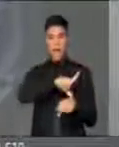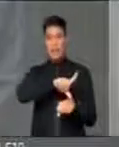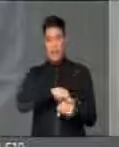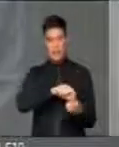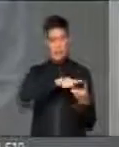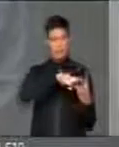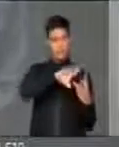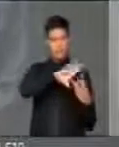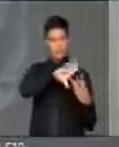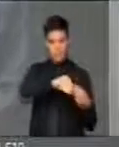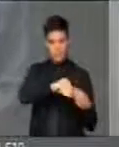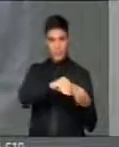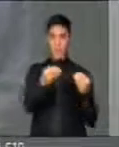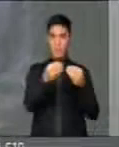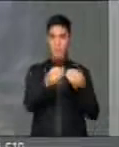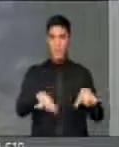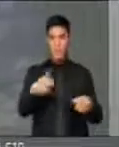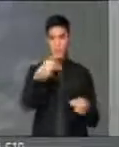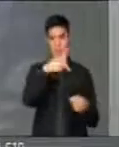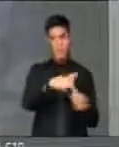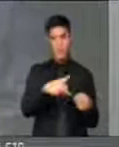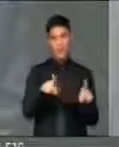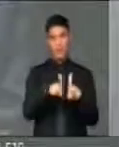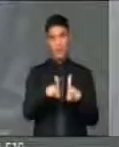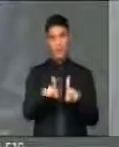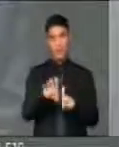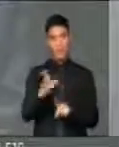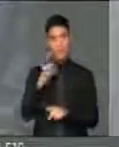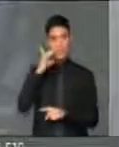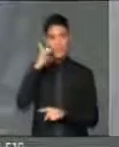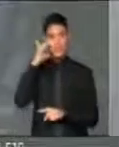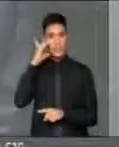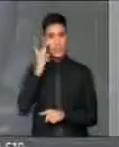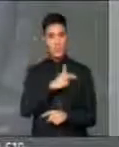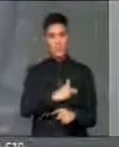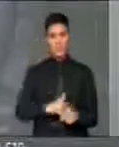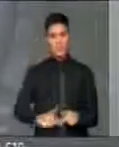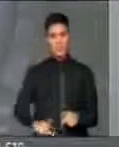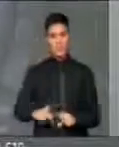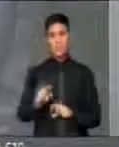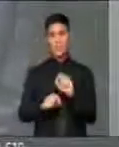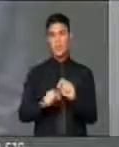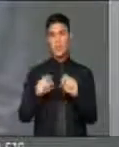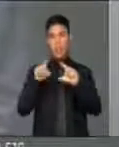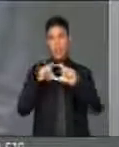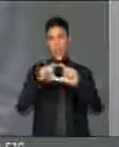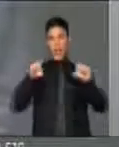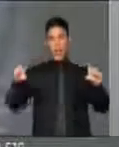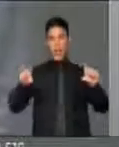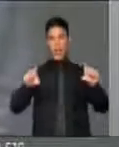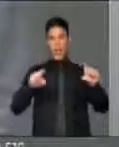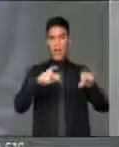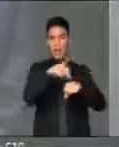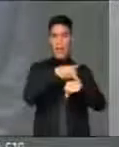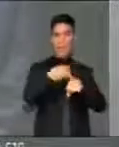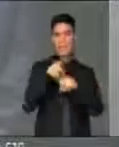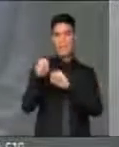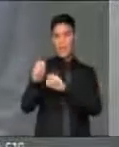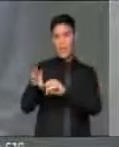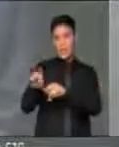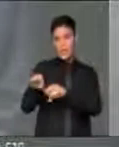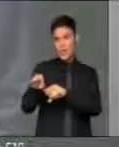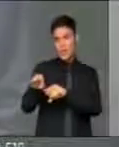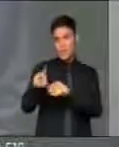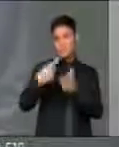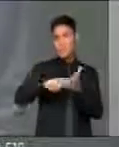Até o slogan do governo da presidente Dilma é uma farsa. Em vez de pátria educadora, o slogan deveria ser pátria